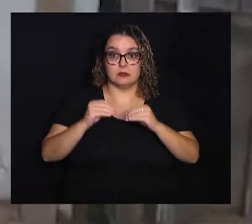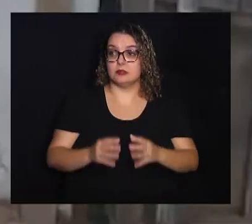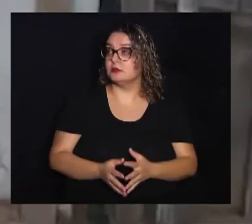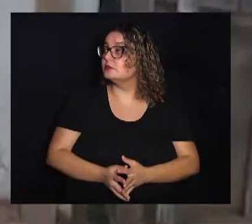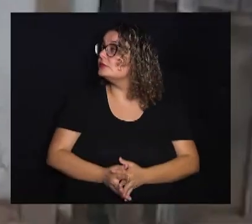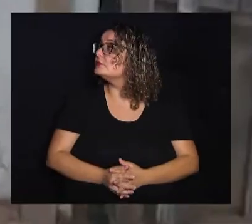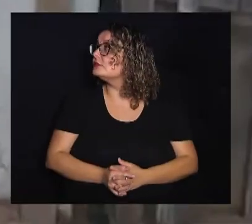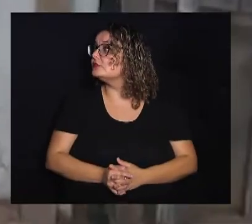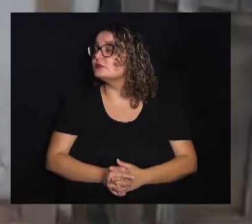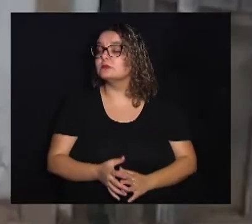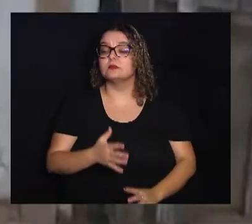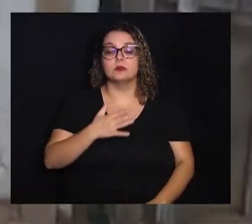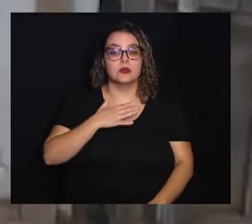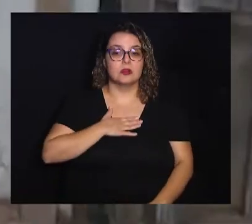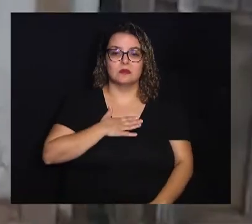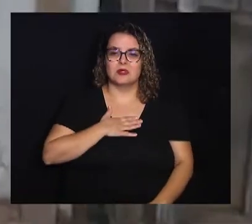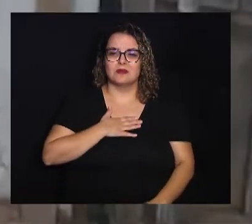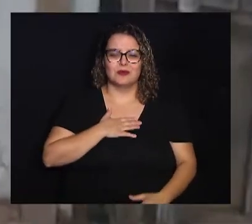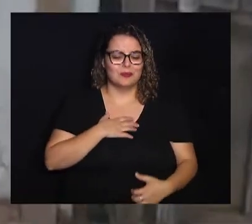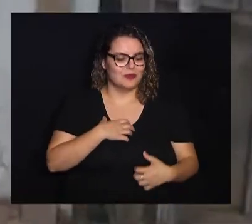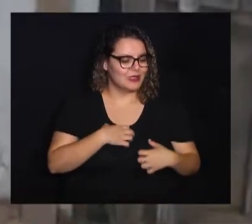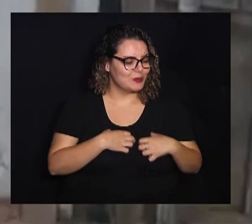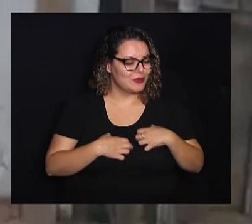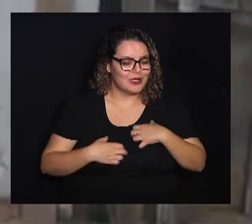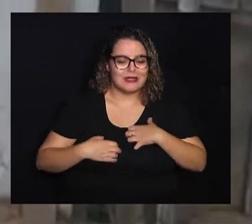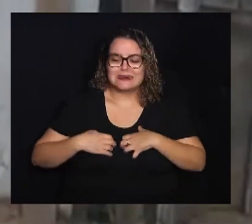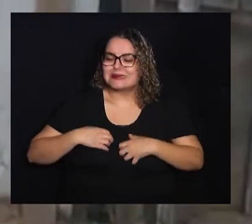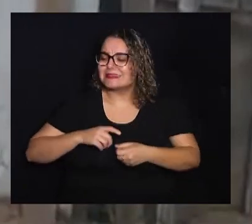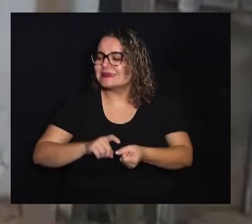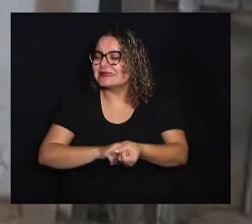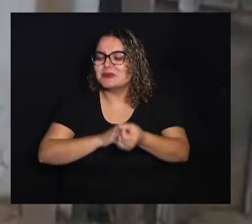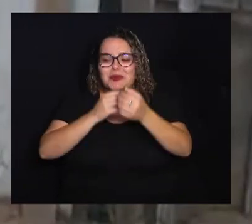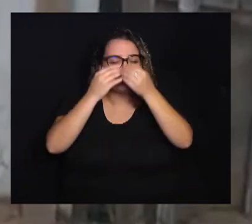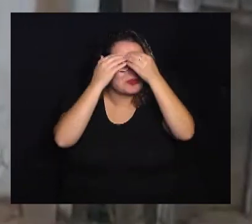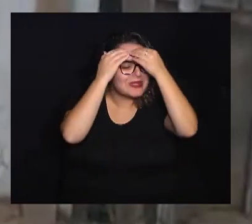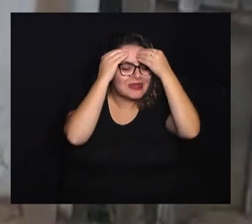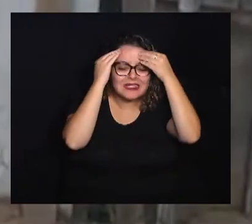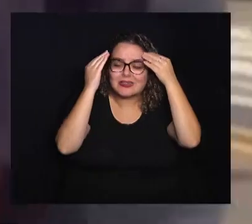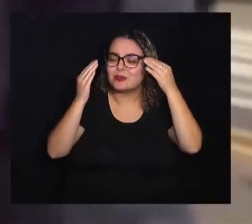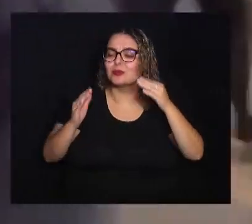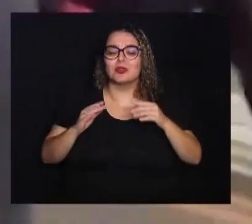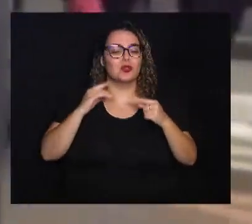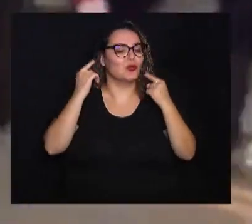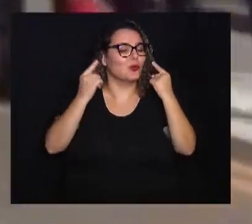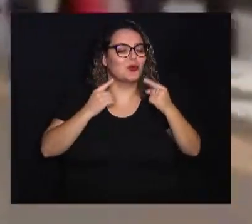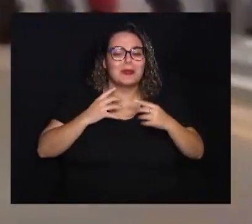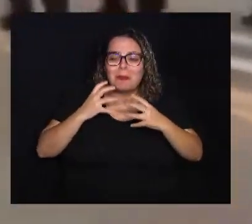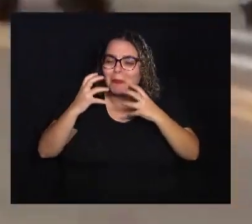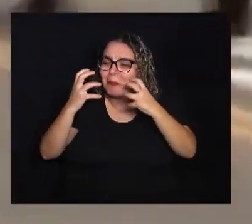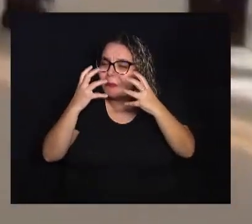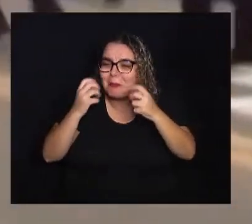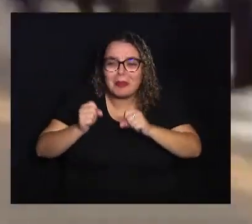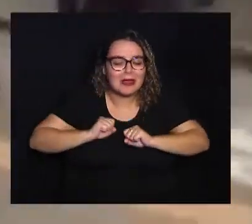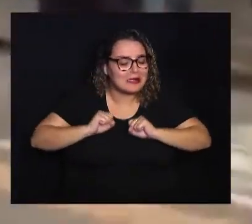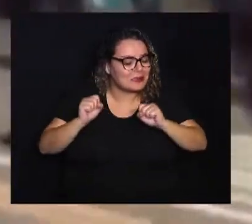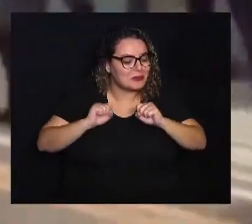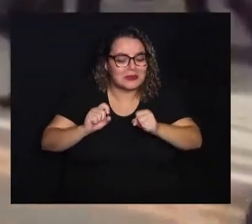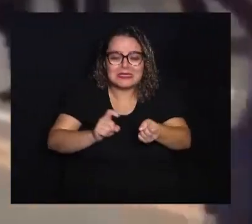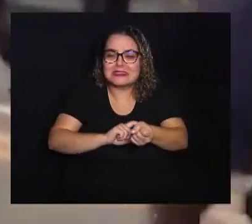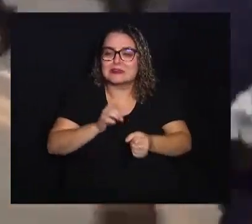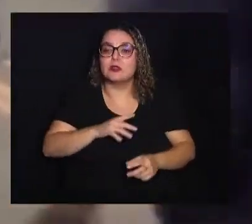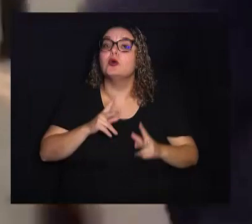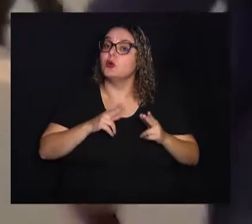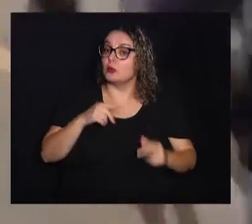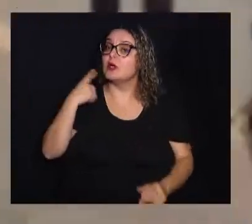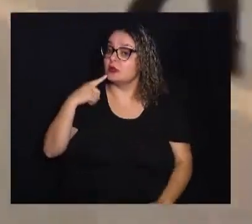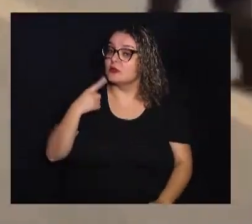foi momentos assim desesperador, foi muito pânico, até mesmo como